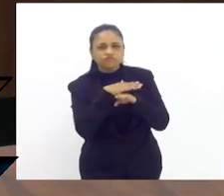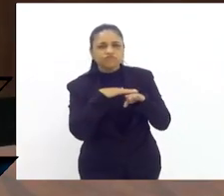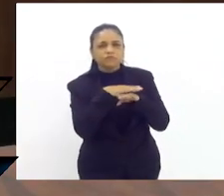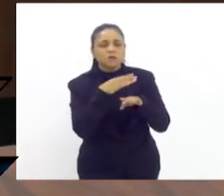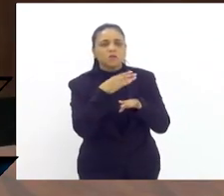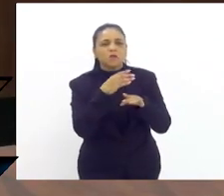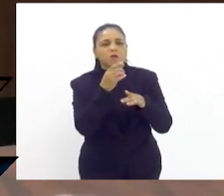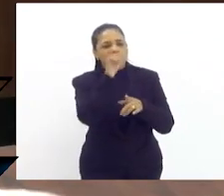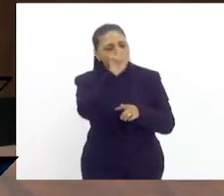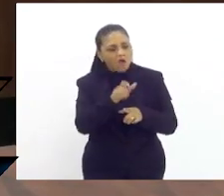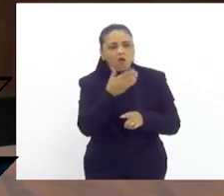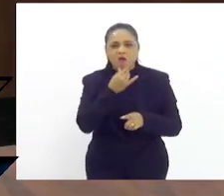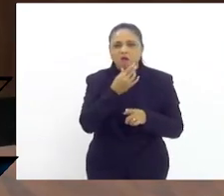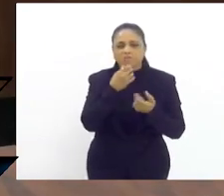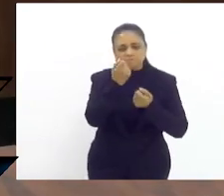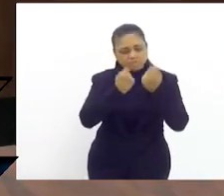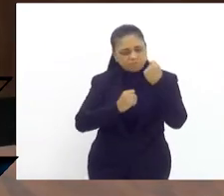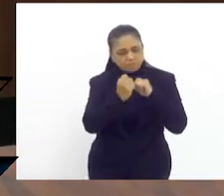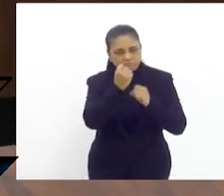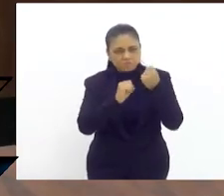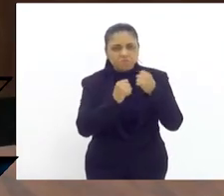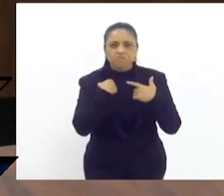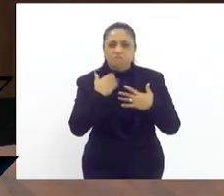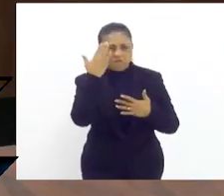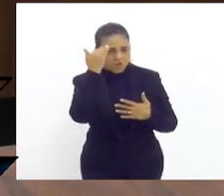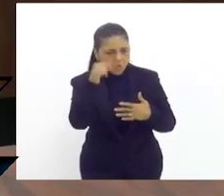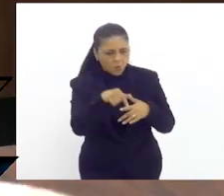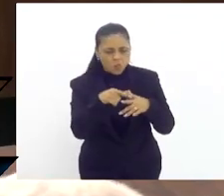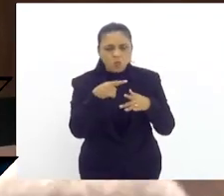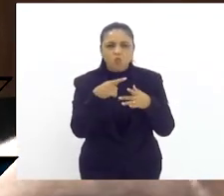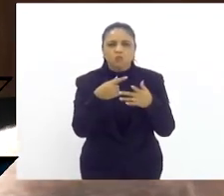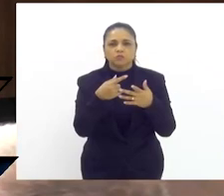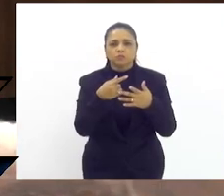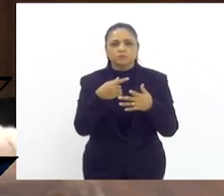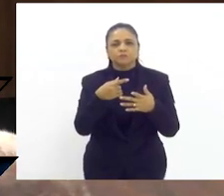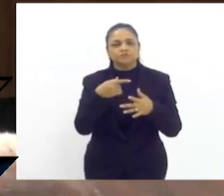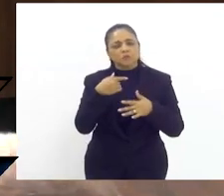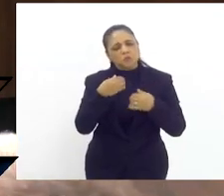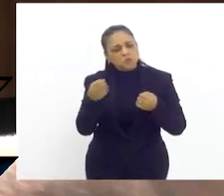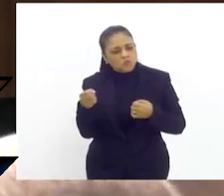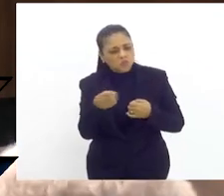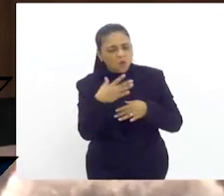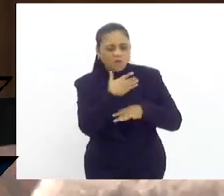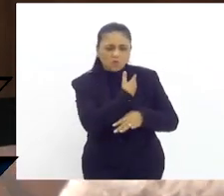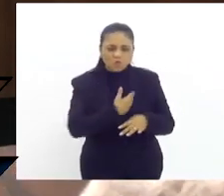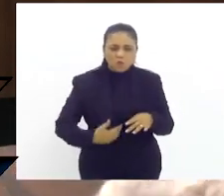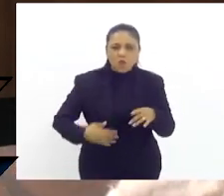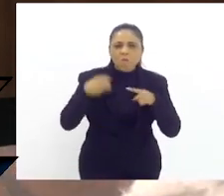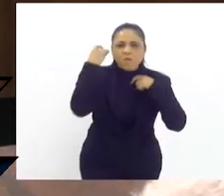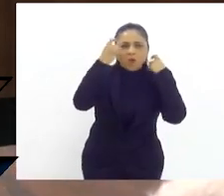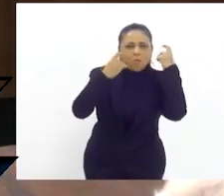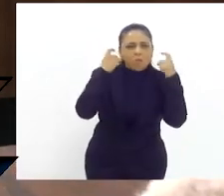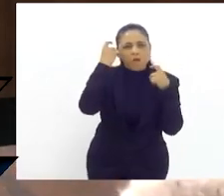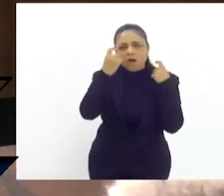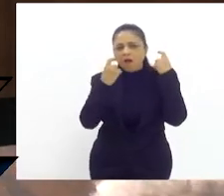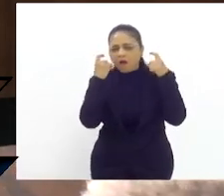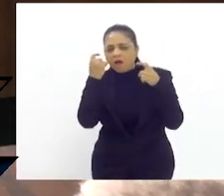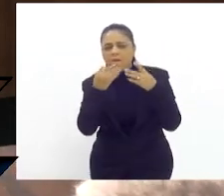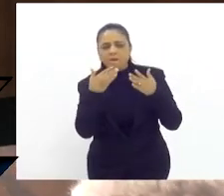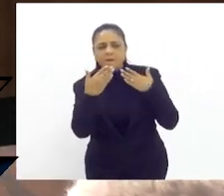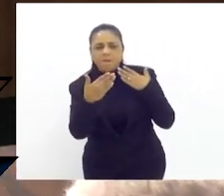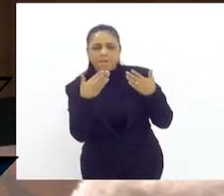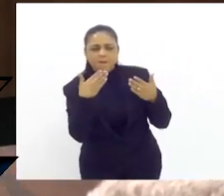no estado do Rio de Janeiro e eu falando com ele a respeito do novo governo dizendo que a nossa preocupação era que se um dia